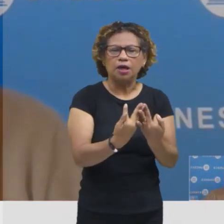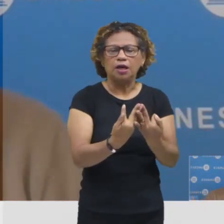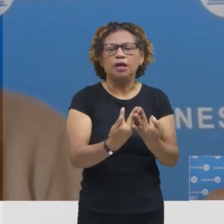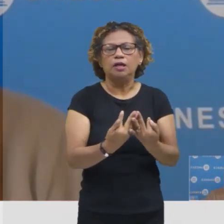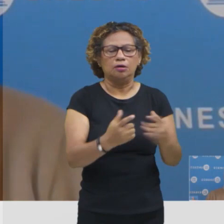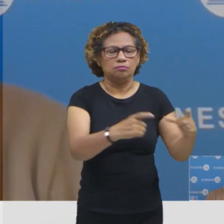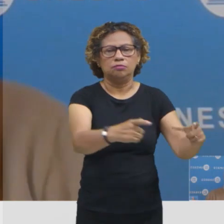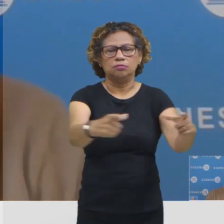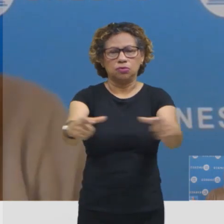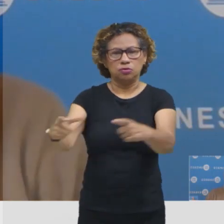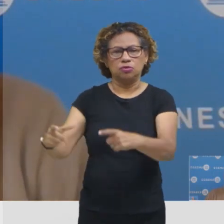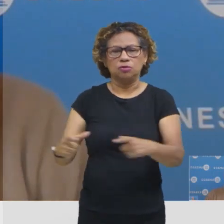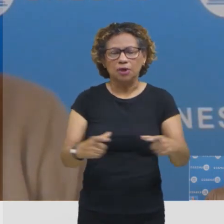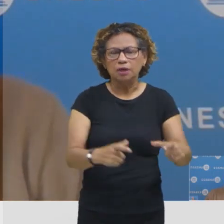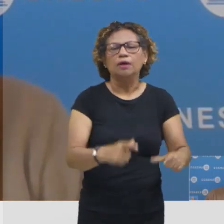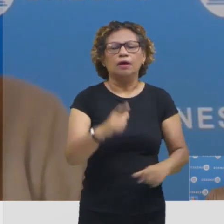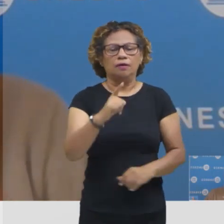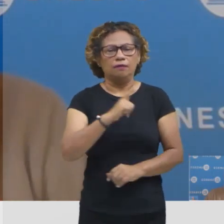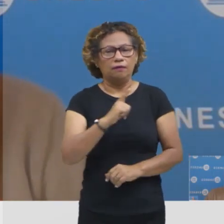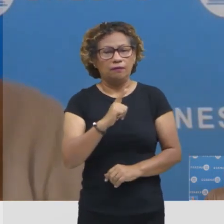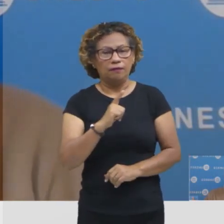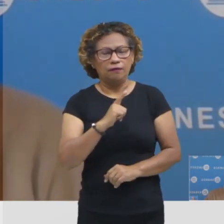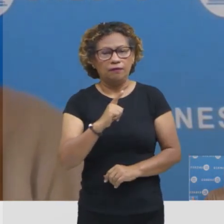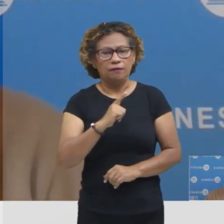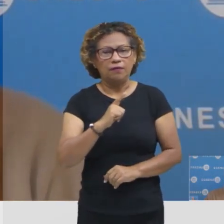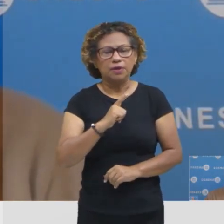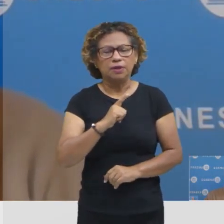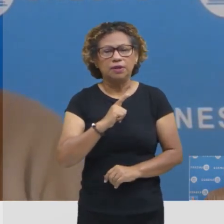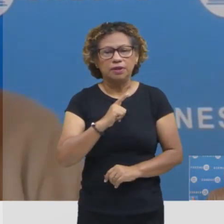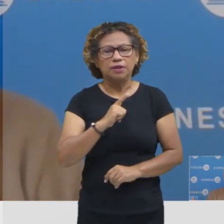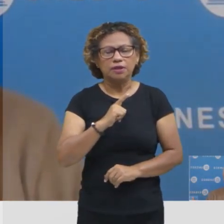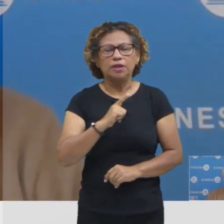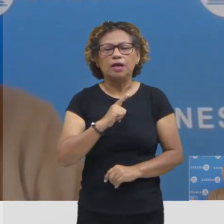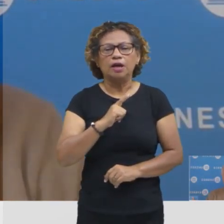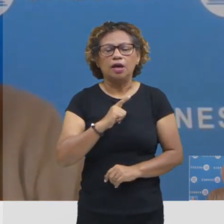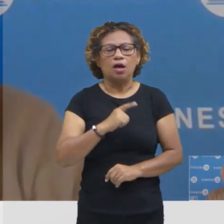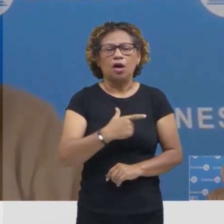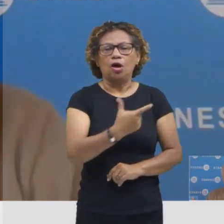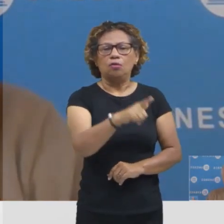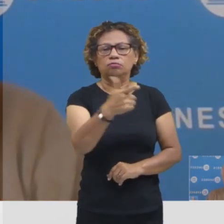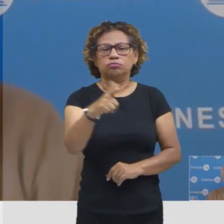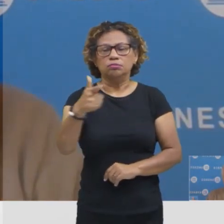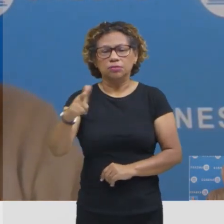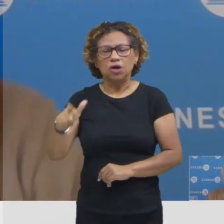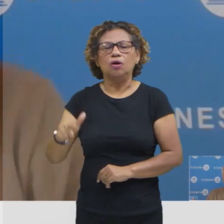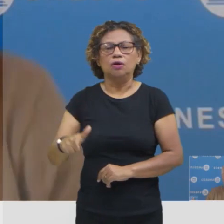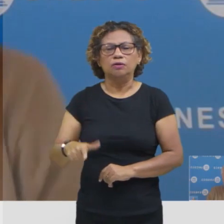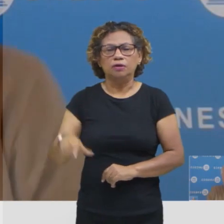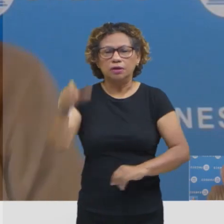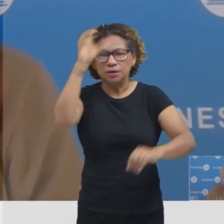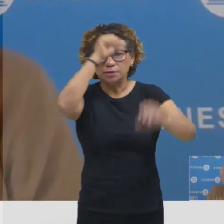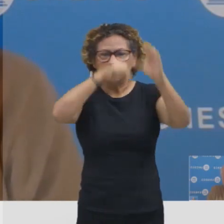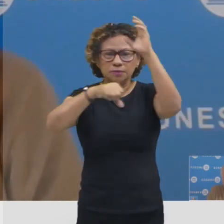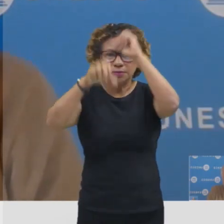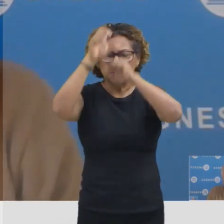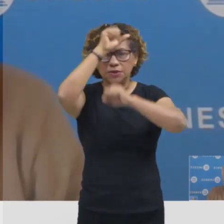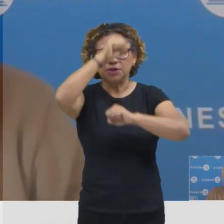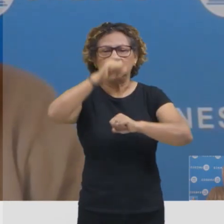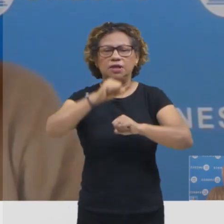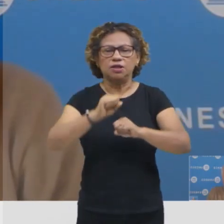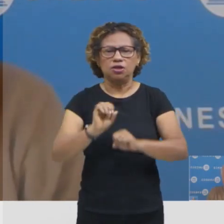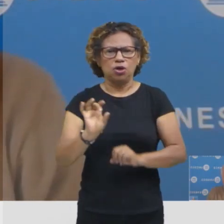noutros lugares. Portanto, vai haver uma maior diversidade de espaços e as aprendizagens vão fazer-se não